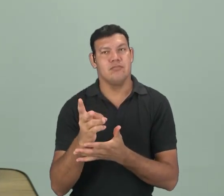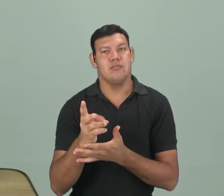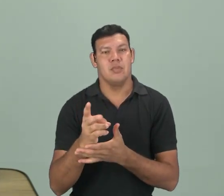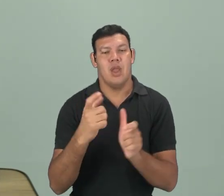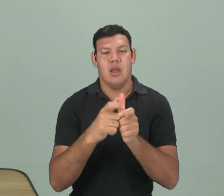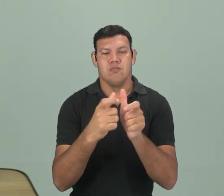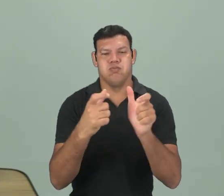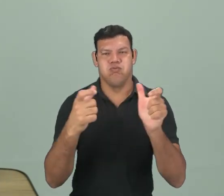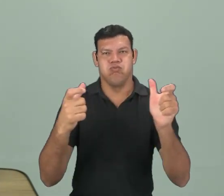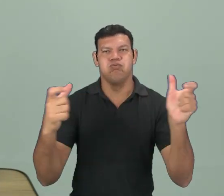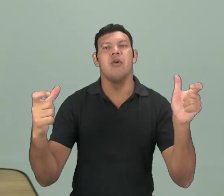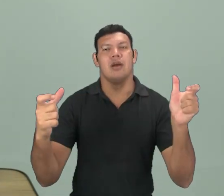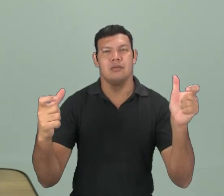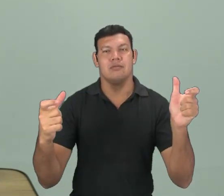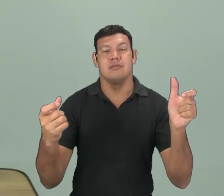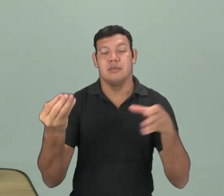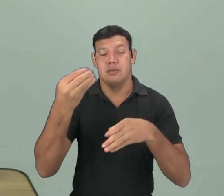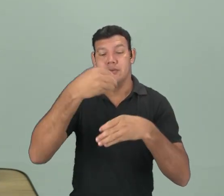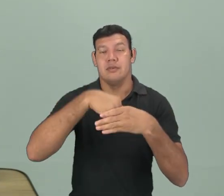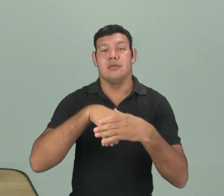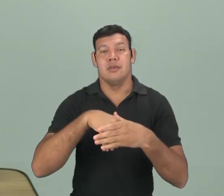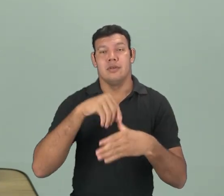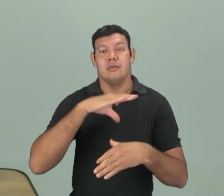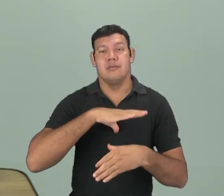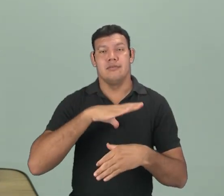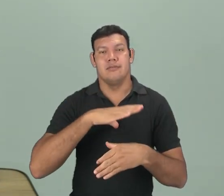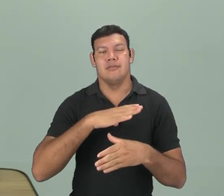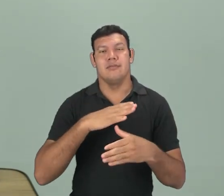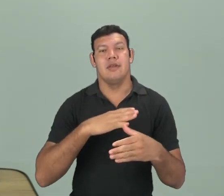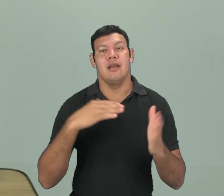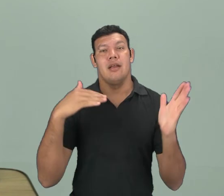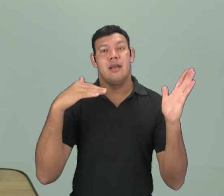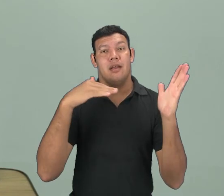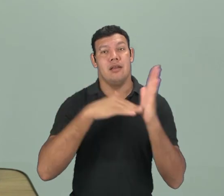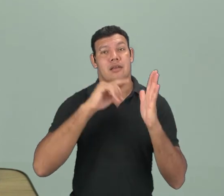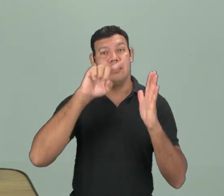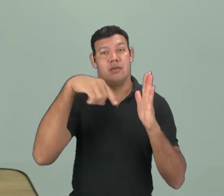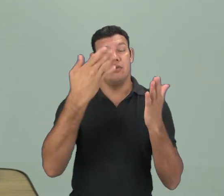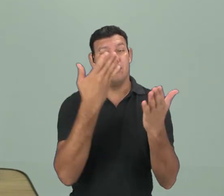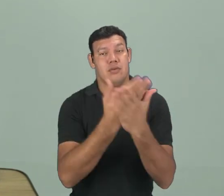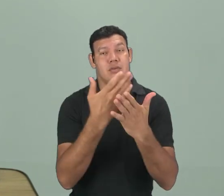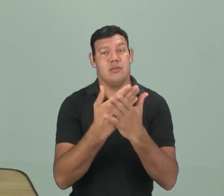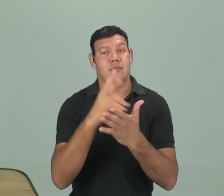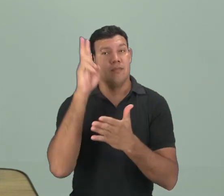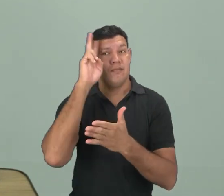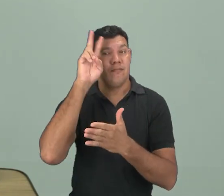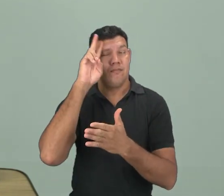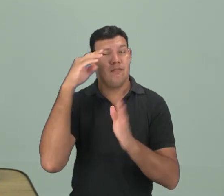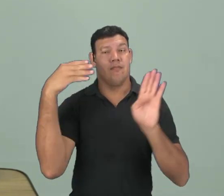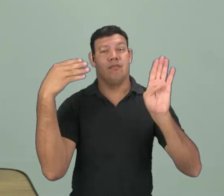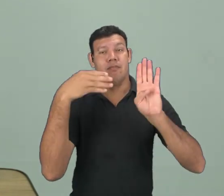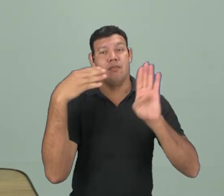crescimento, tá? Na zona urbana. Até a próxima aula e não esqueça de acessar a plataforma